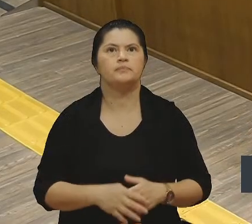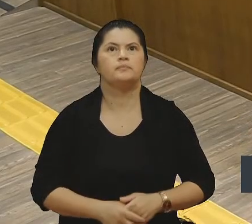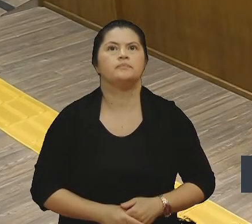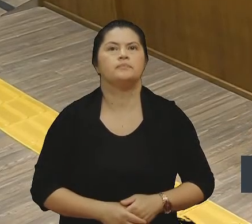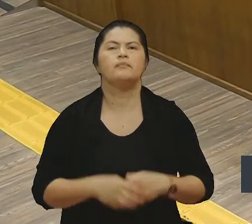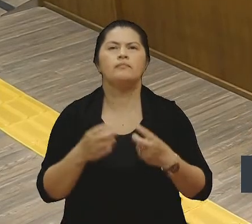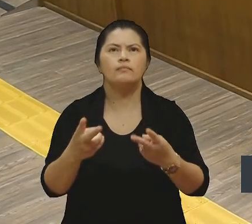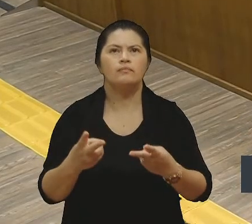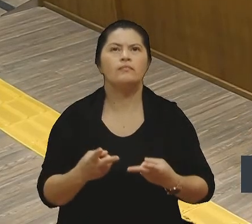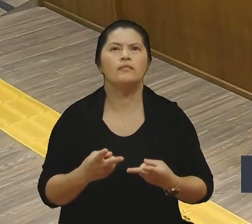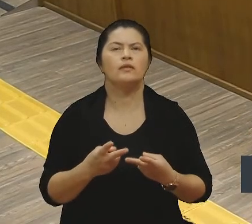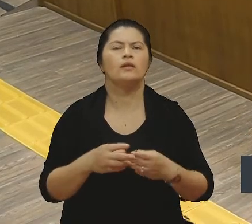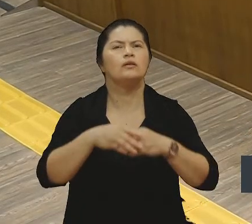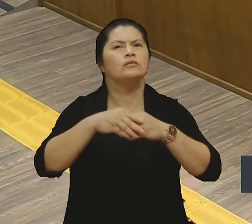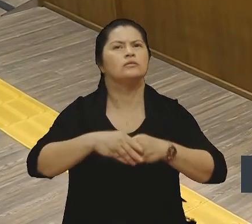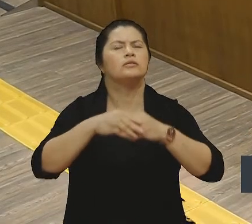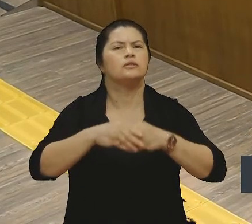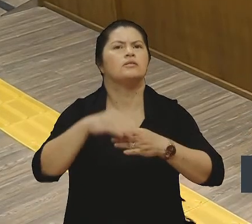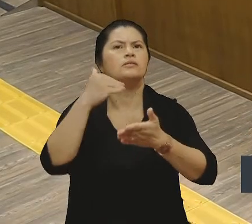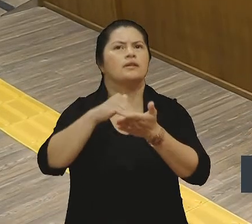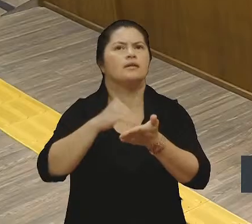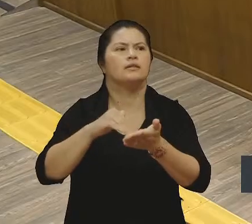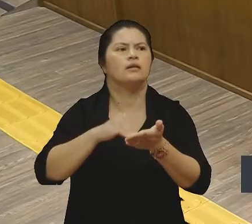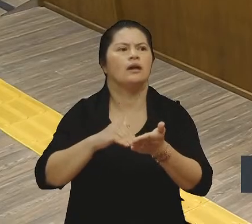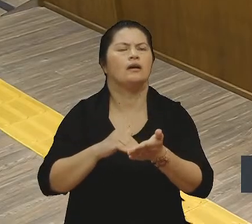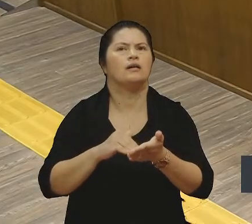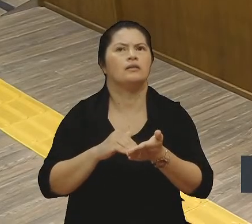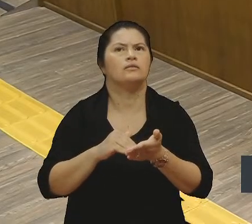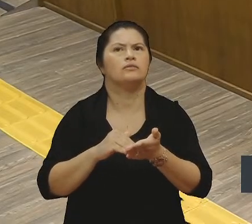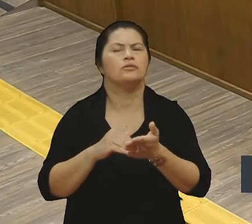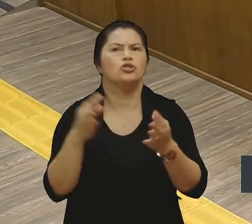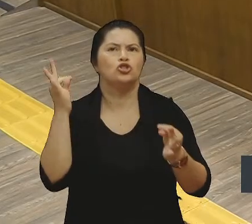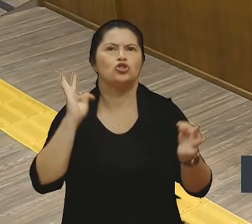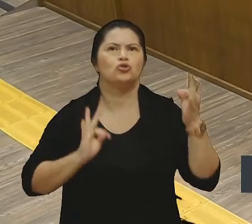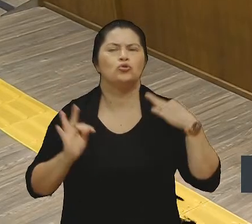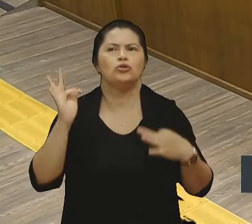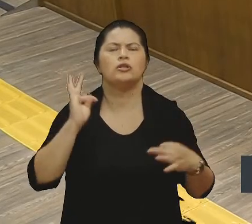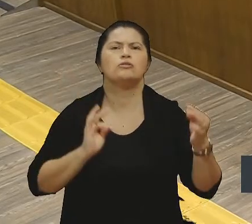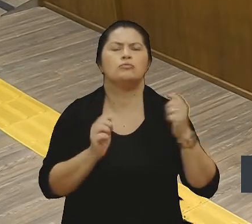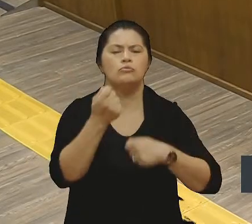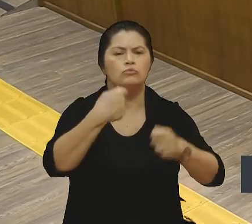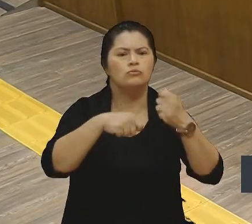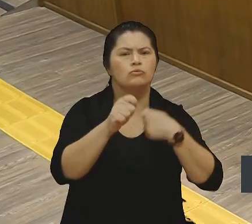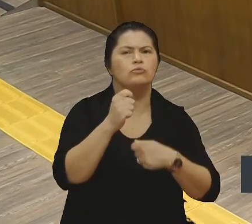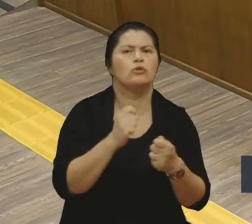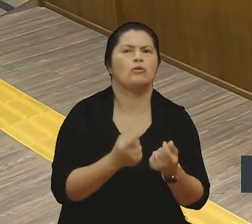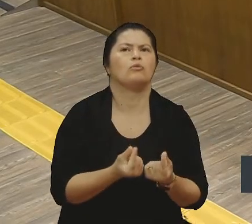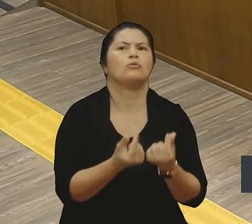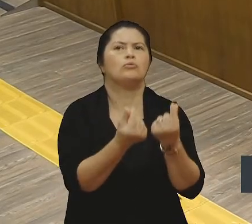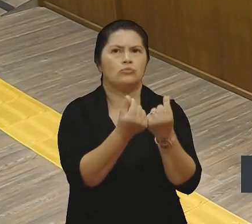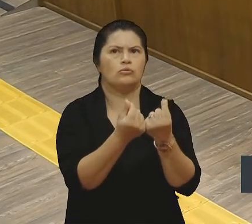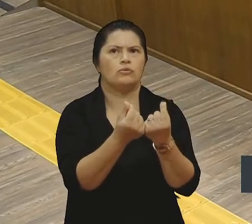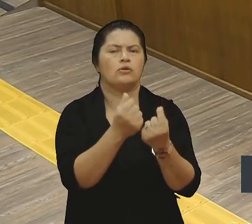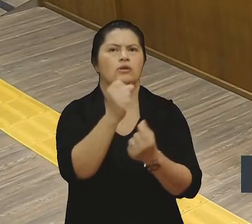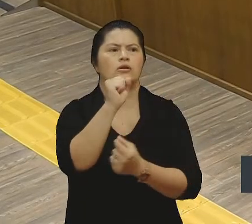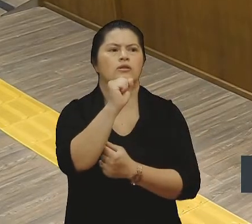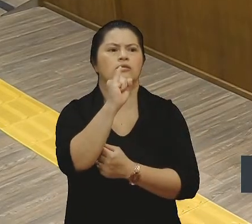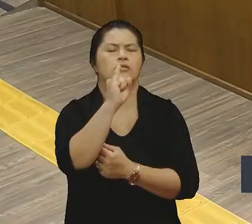Convidamos para a sua saudação o secretário adjunto do Turismo e Desenvolvimento Econômico, Silvio Tiepo.